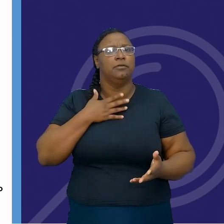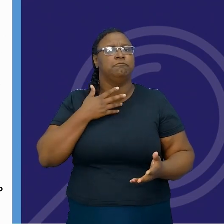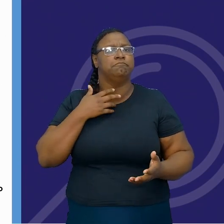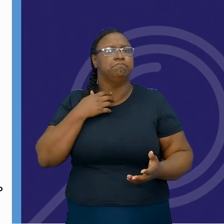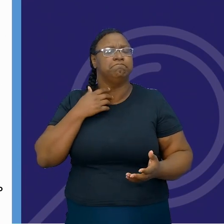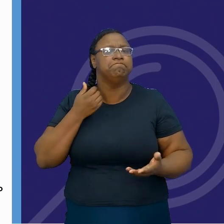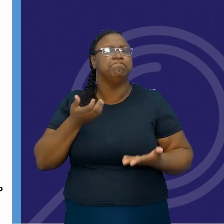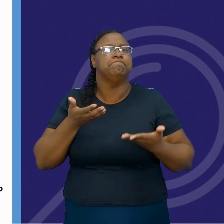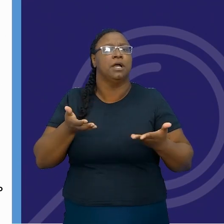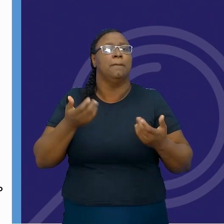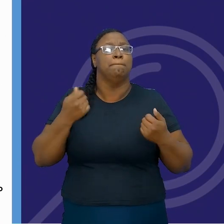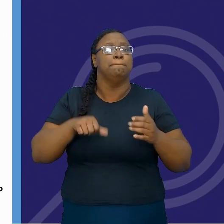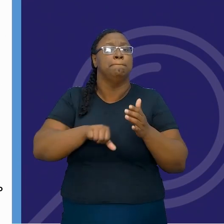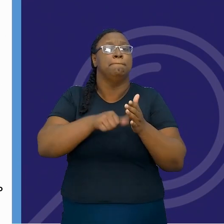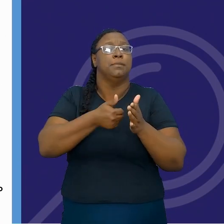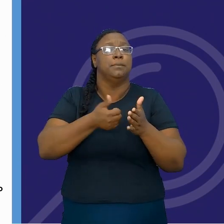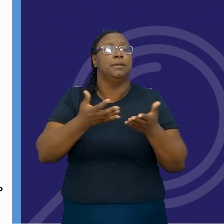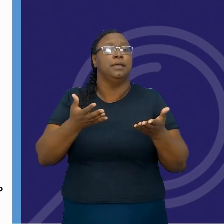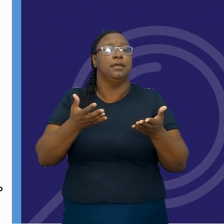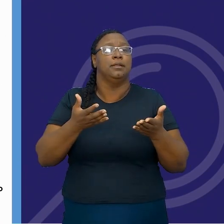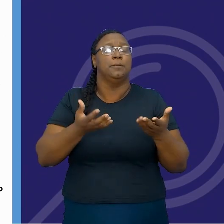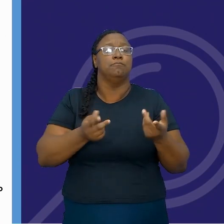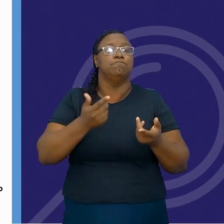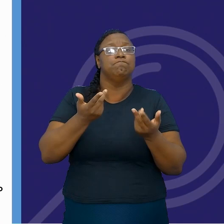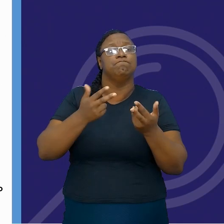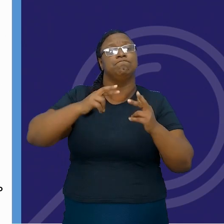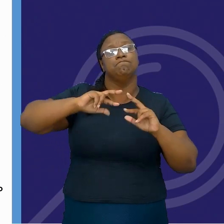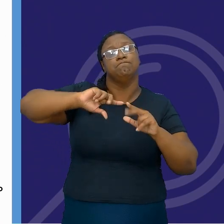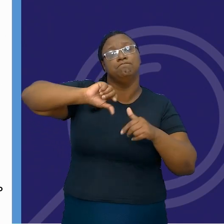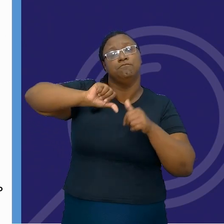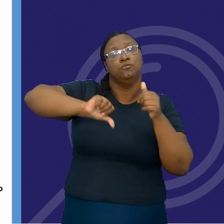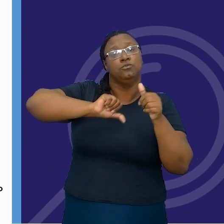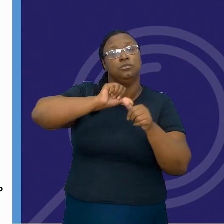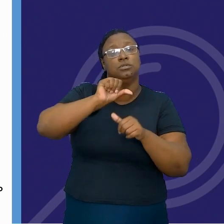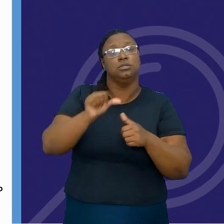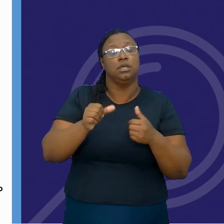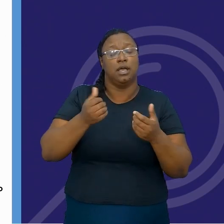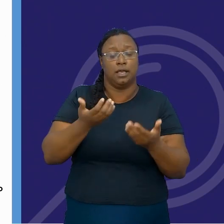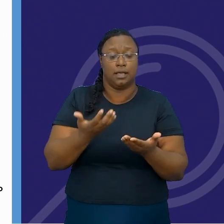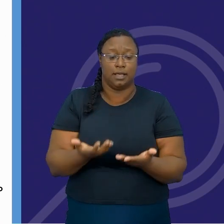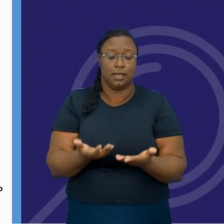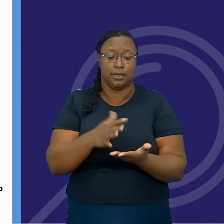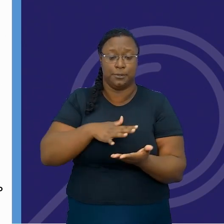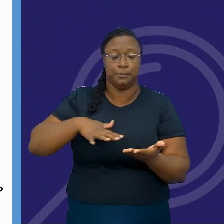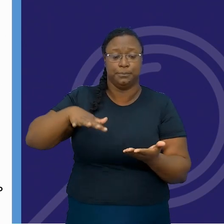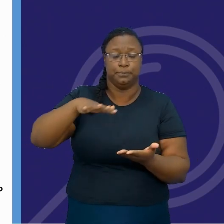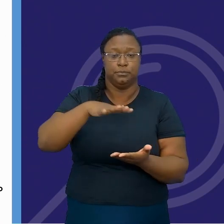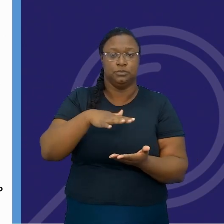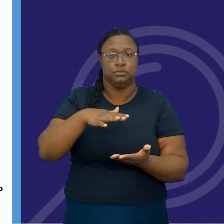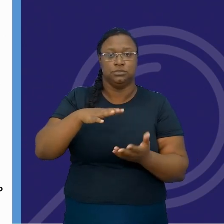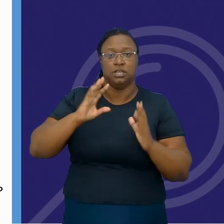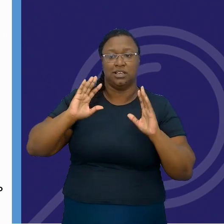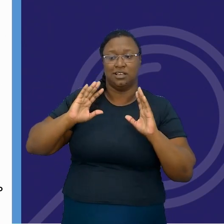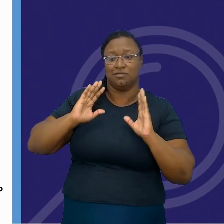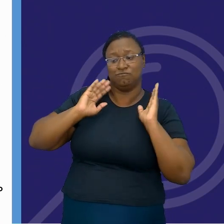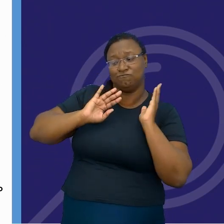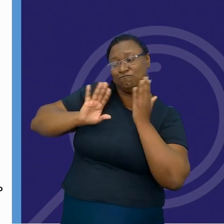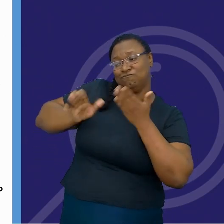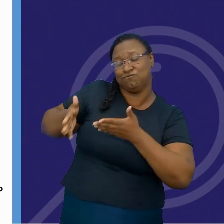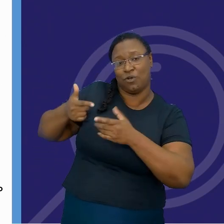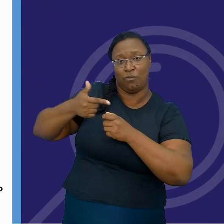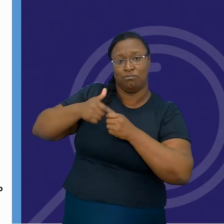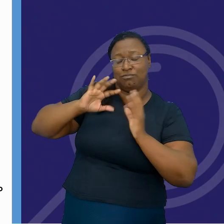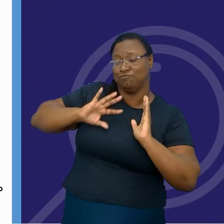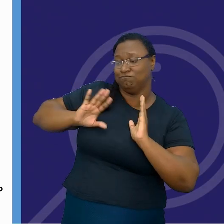deveria primeiro mudar a unidade de medida para essa energia, né, porque tiraria do foco o petróleo, mas como